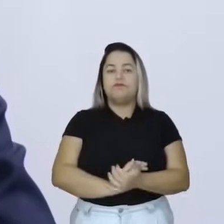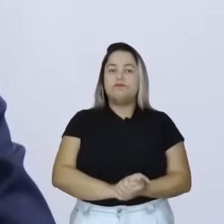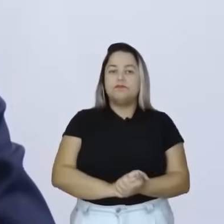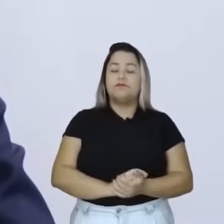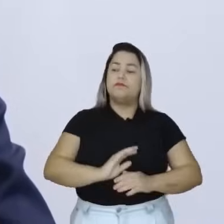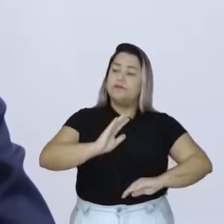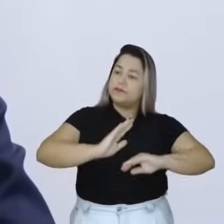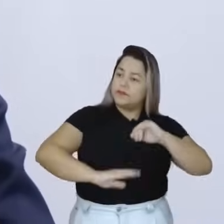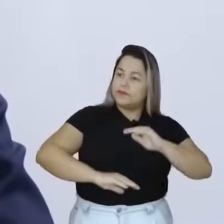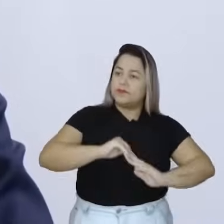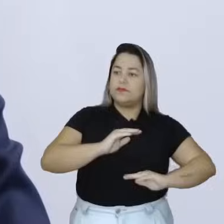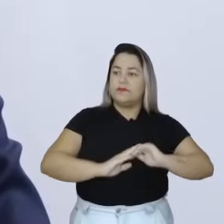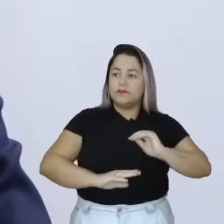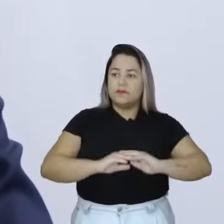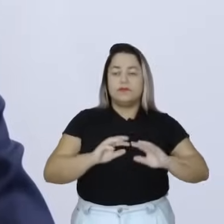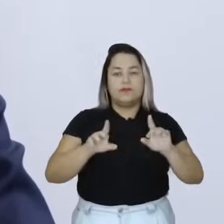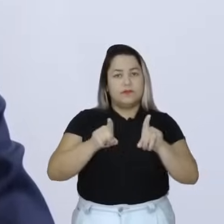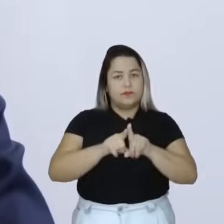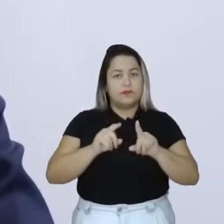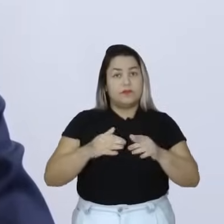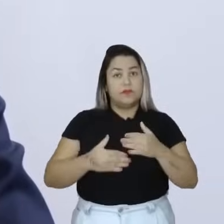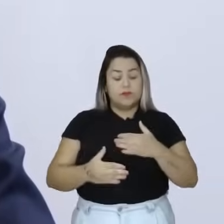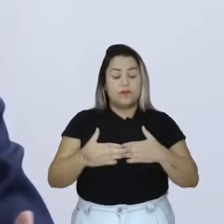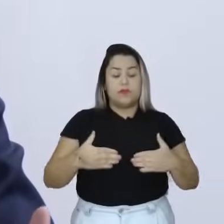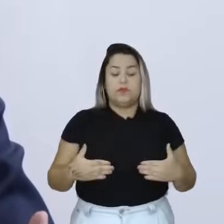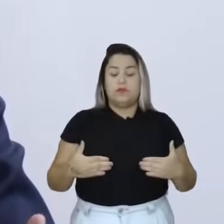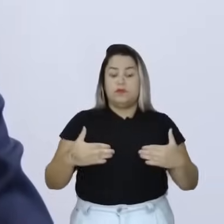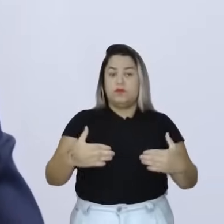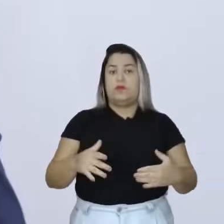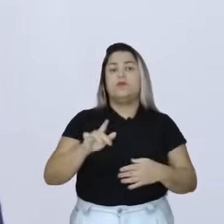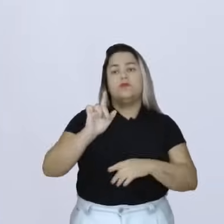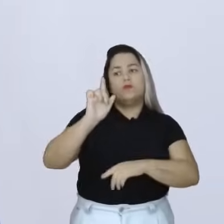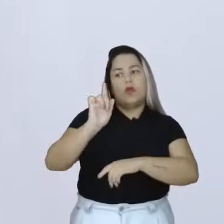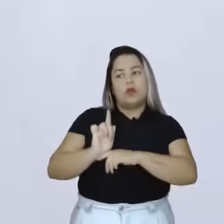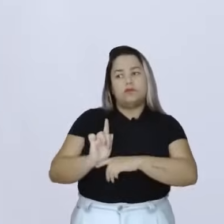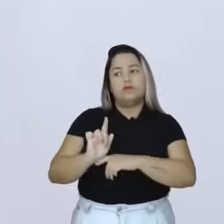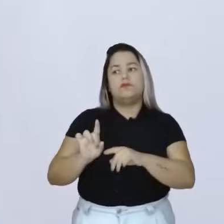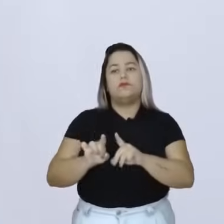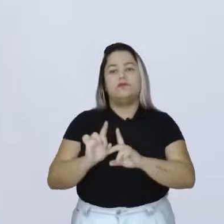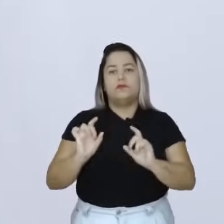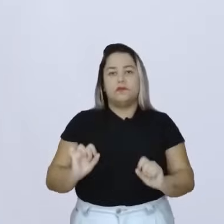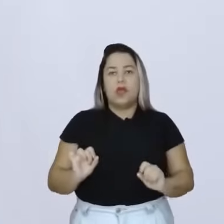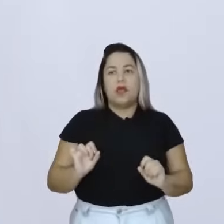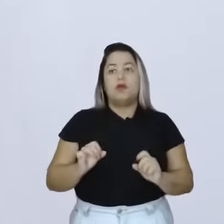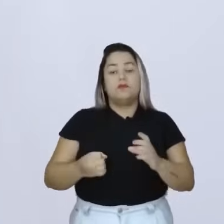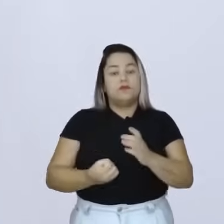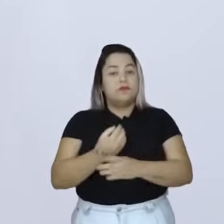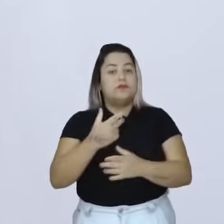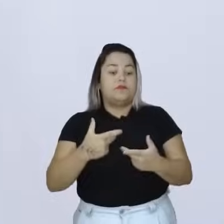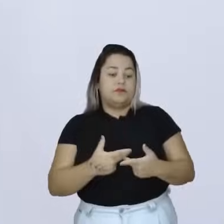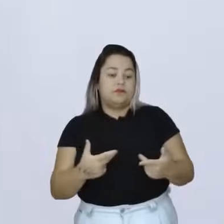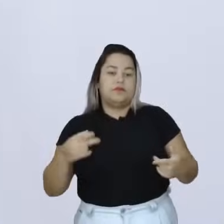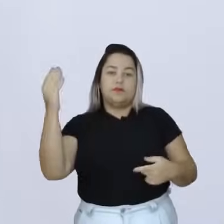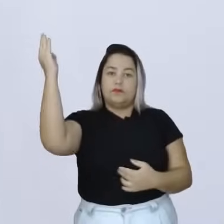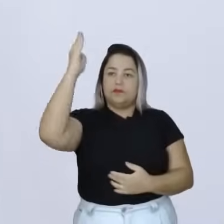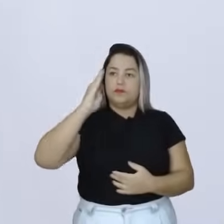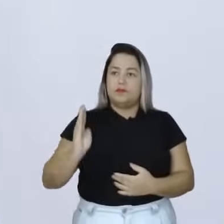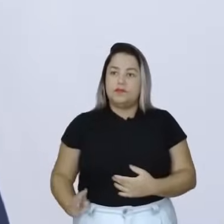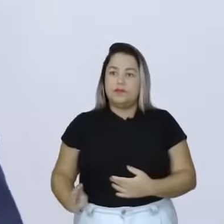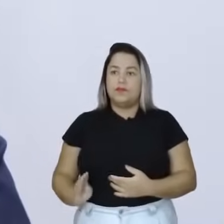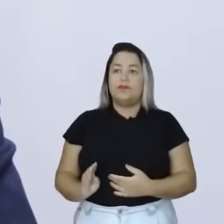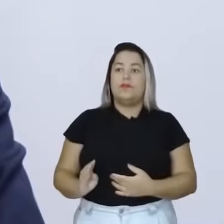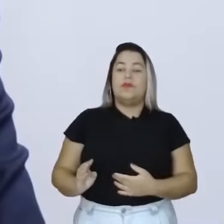as ações aqui do Ministério da Gestão, e nós criamos uma coisa bem brasileira, bem jabuticaba,